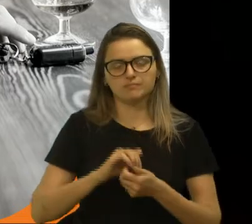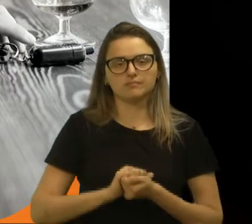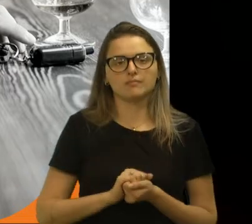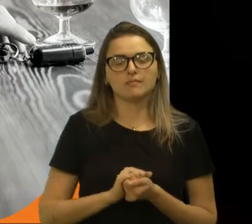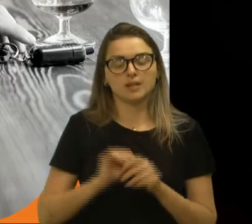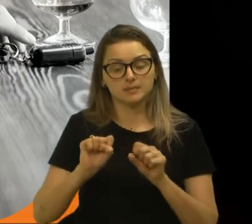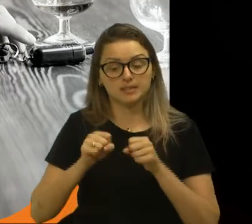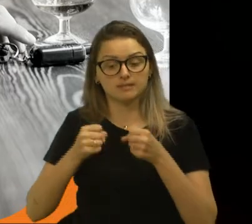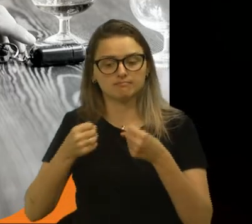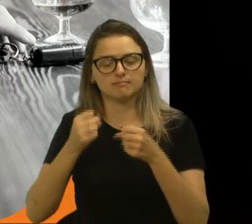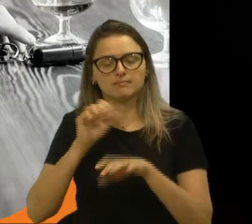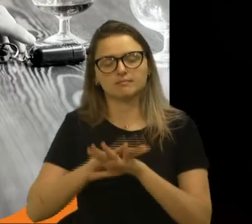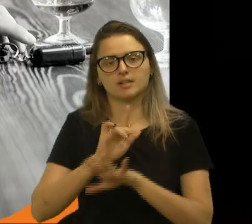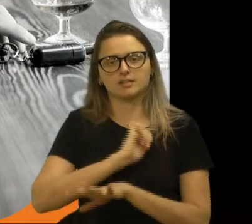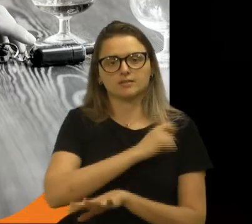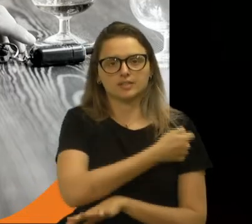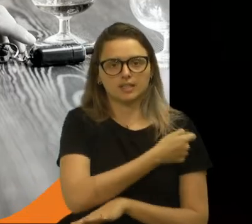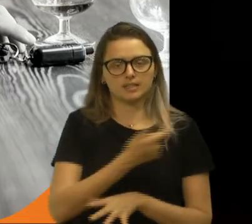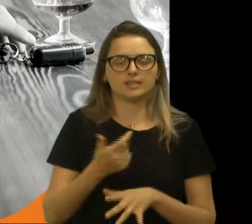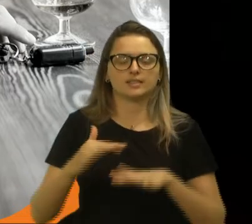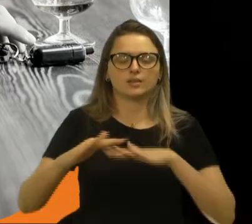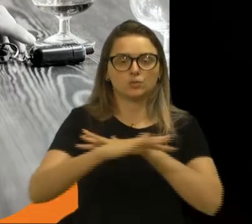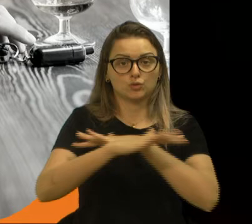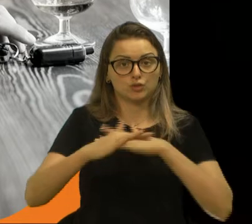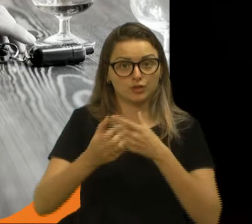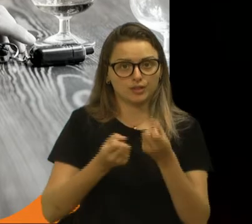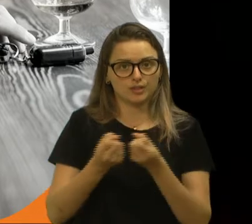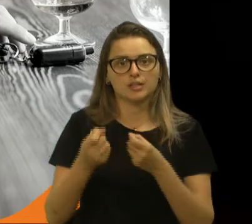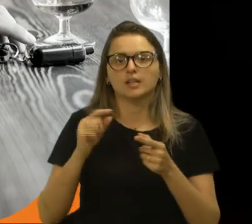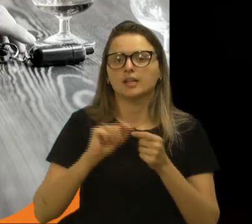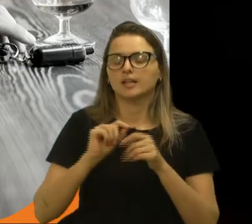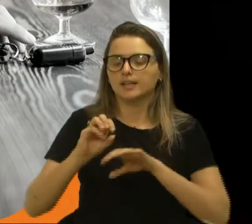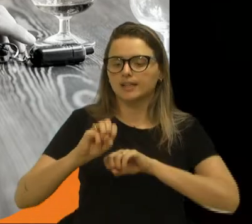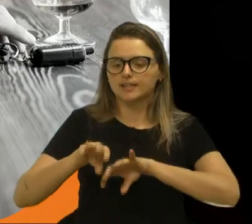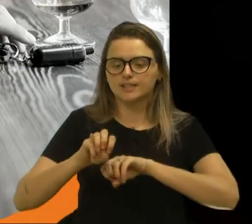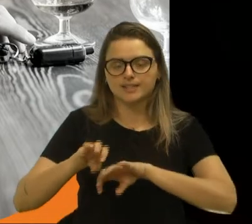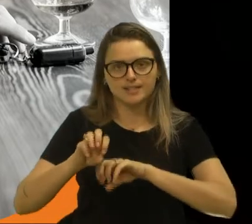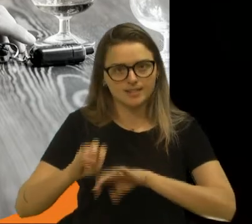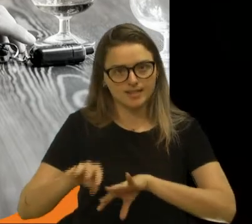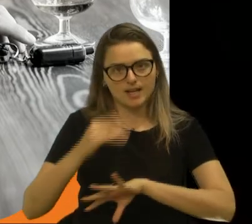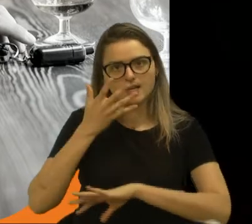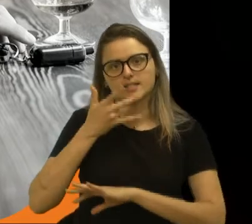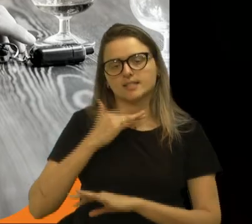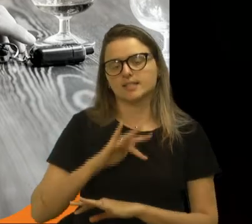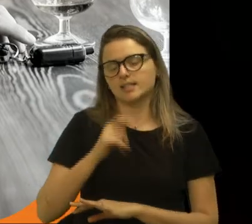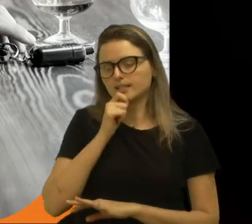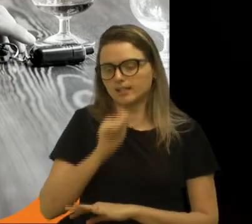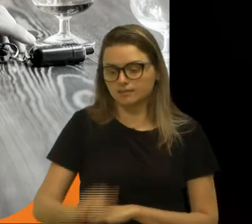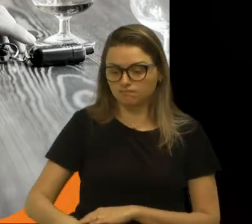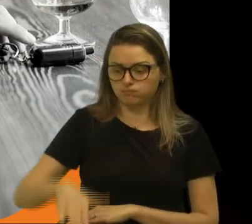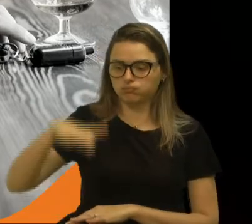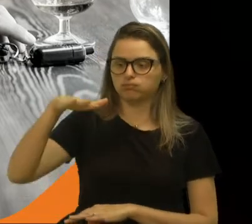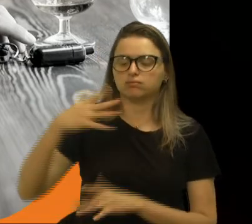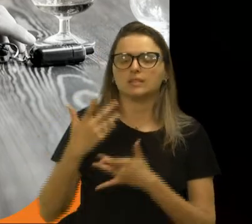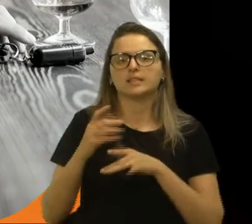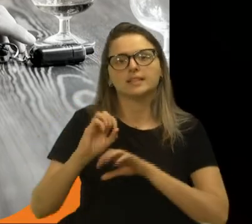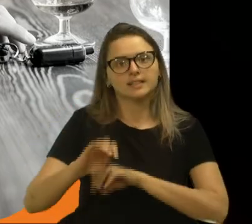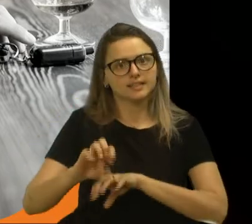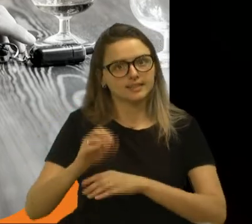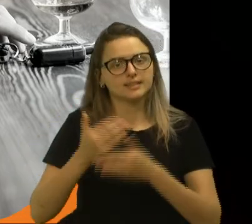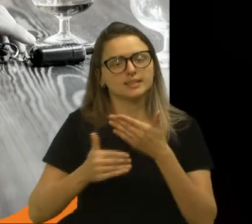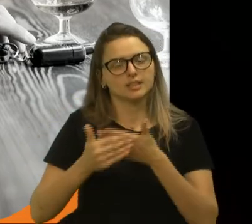fortalecer a nossa fiscalização de trânsito, fazer trabalhos com educação para o trânsito, desde pequenos, pegar essa criançada,